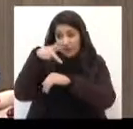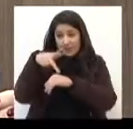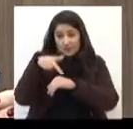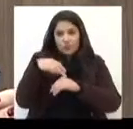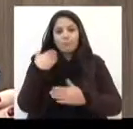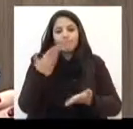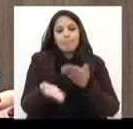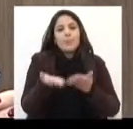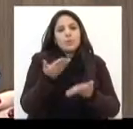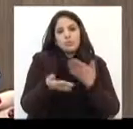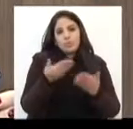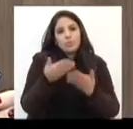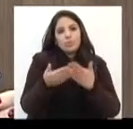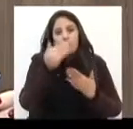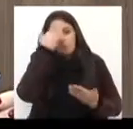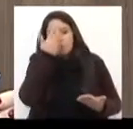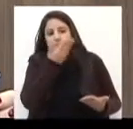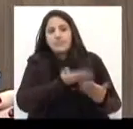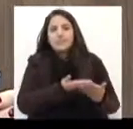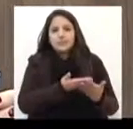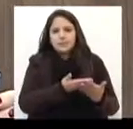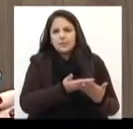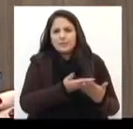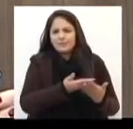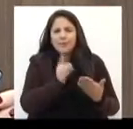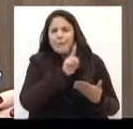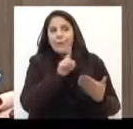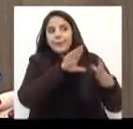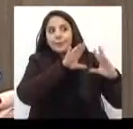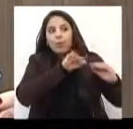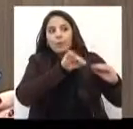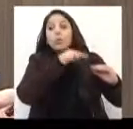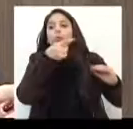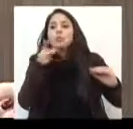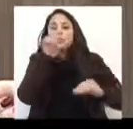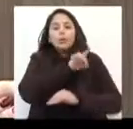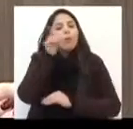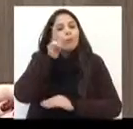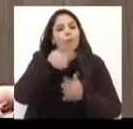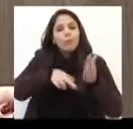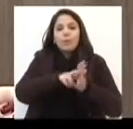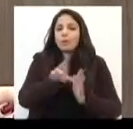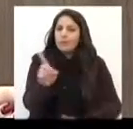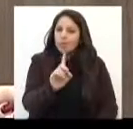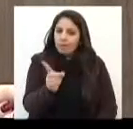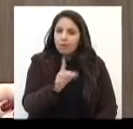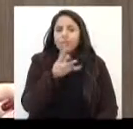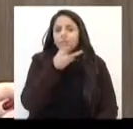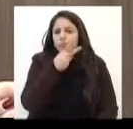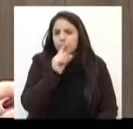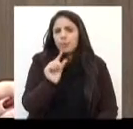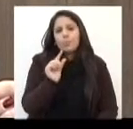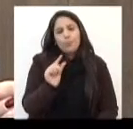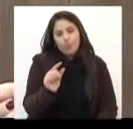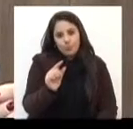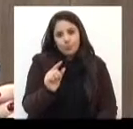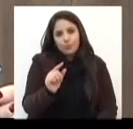perdido muito a credibilidade. Não é da noite para o dia que vai se conseguir se resgatar, de uma forma ou de